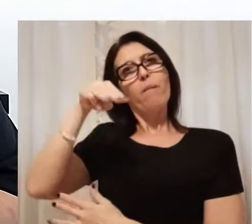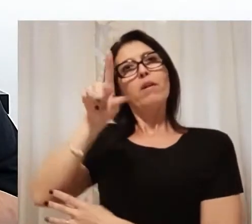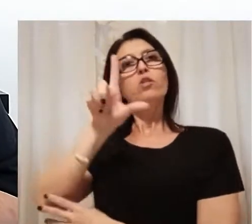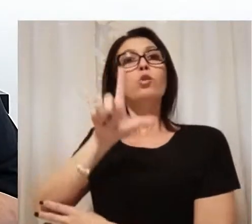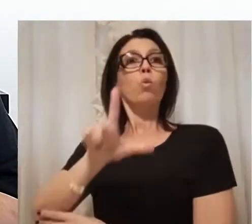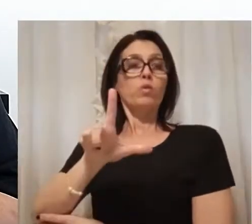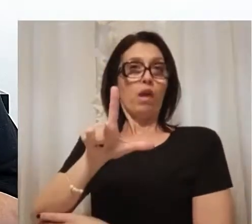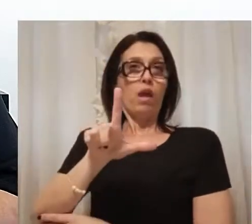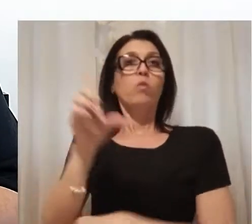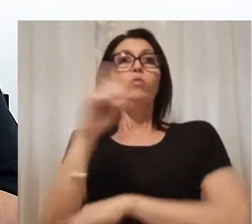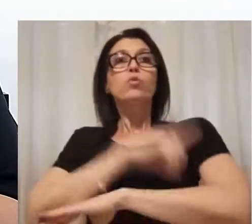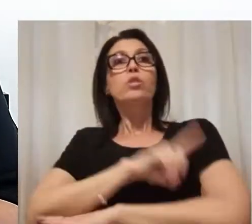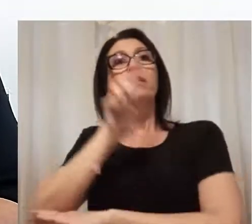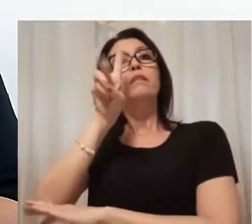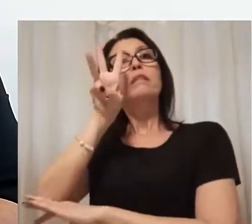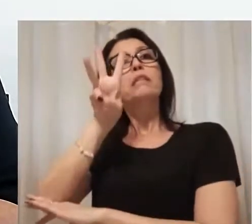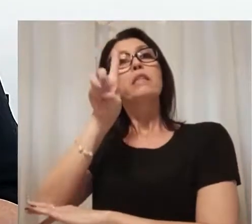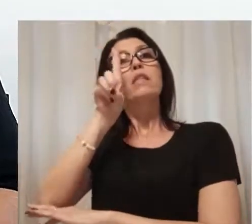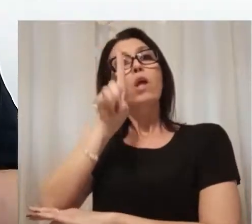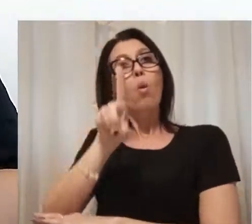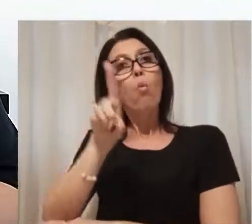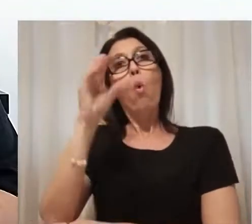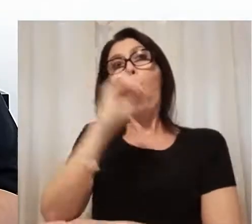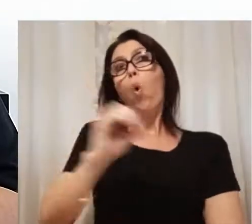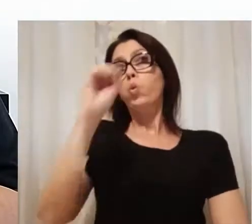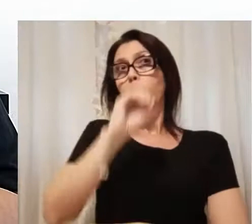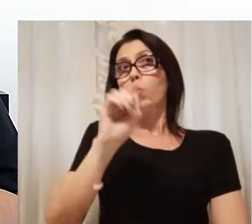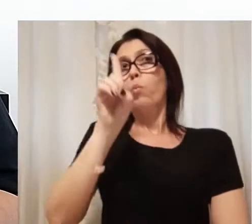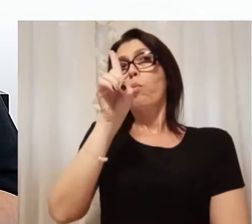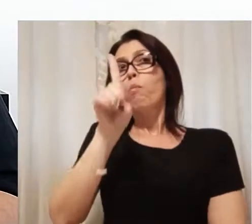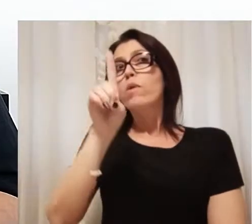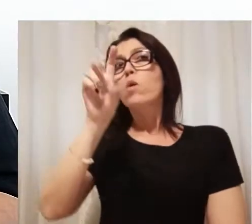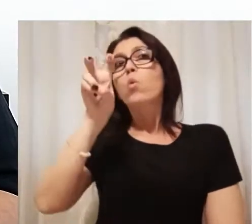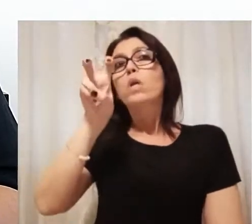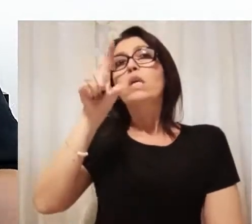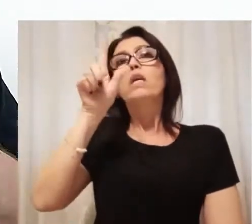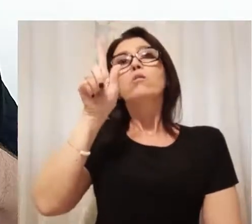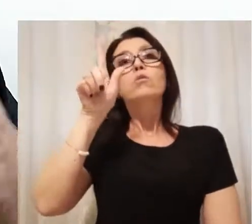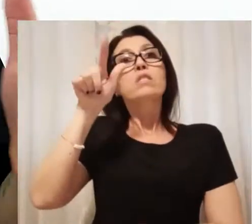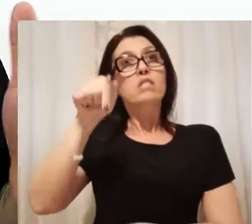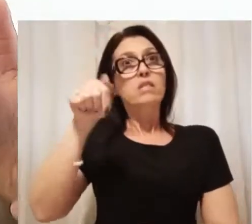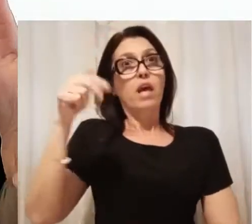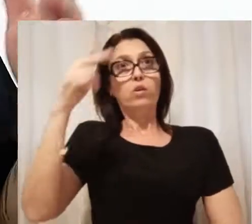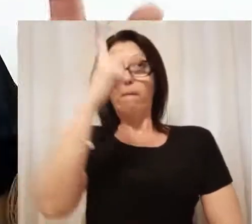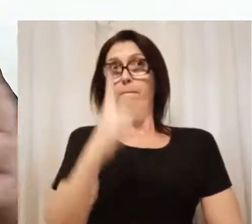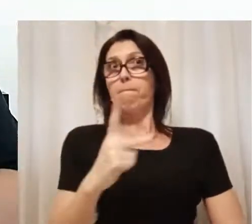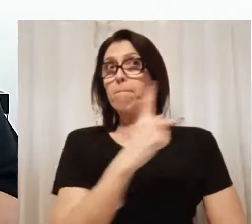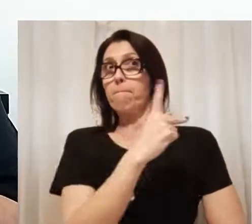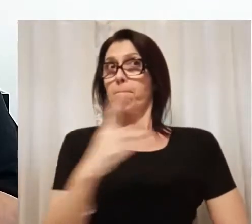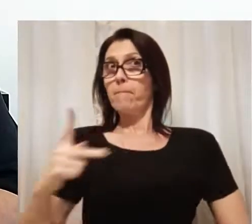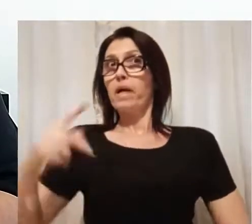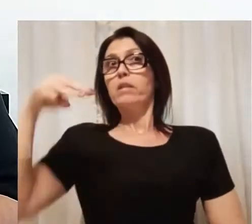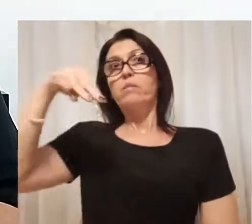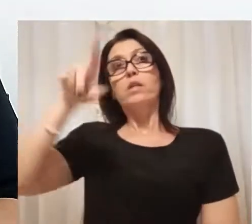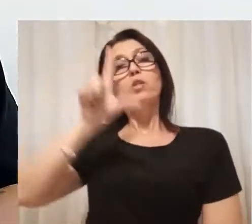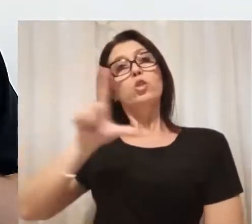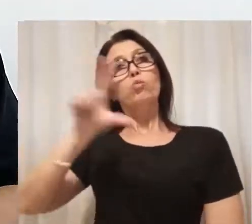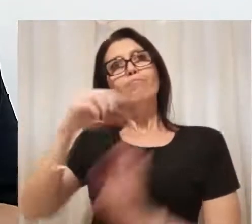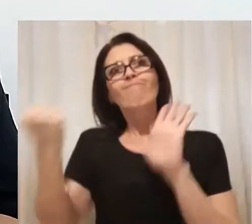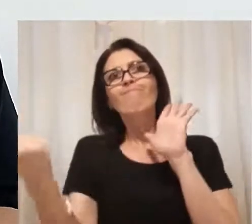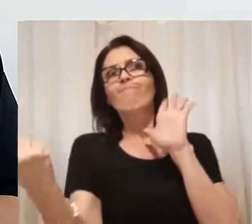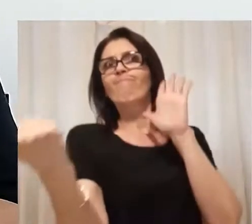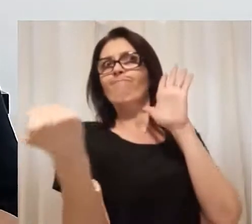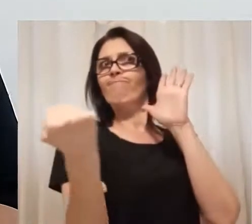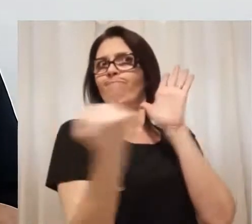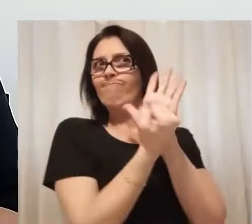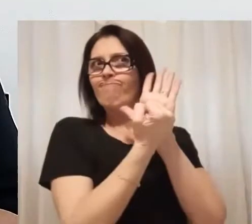história de Martim Lutero. No dia 31 de outubro de 1517, o padre Martim Lutero, doutor em teologia,